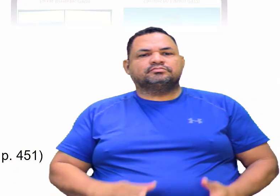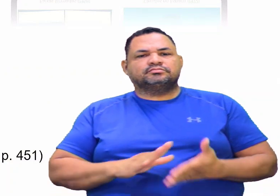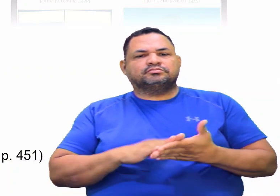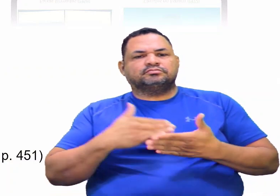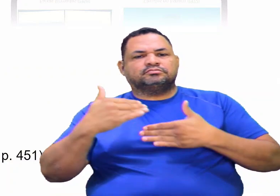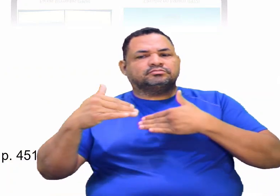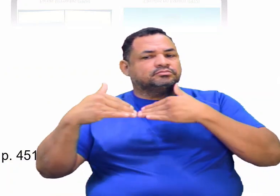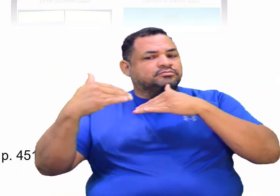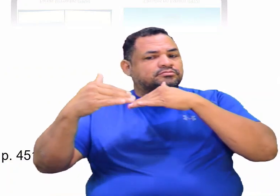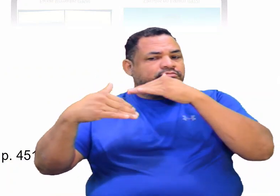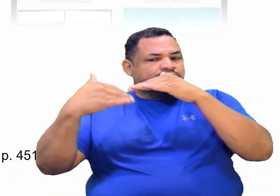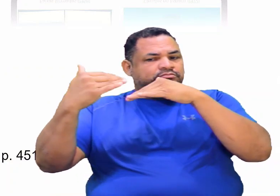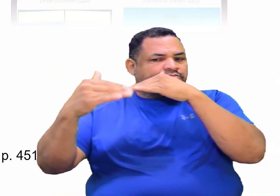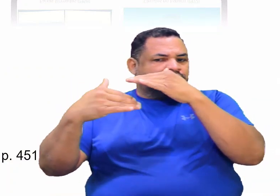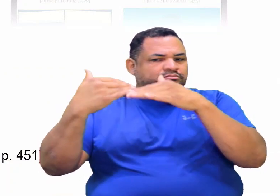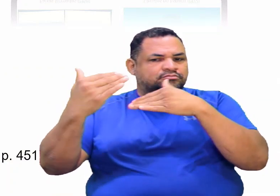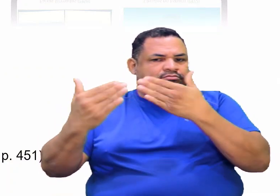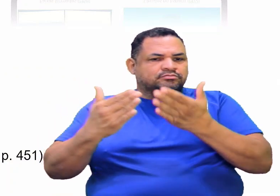foi se